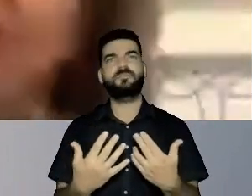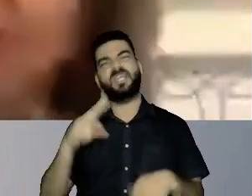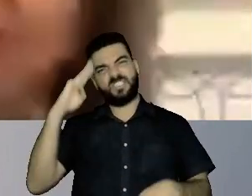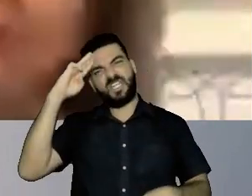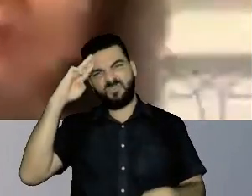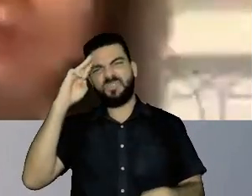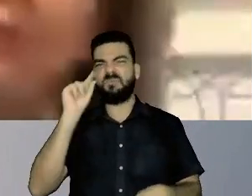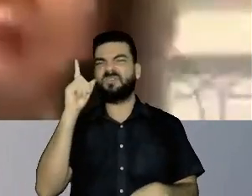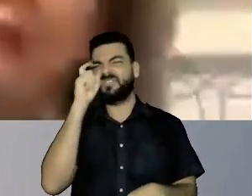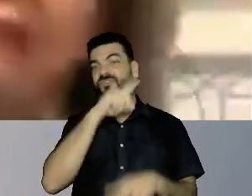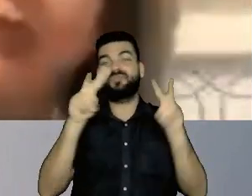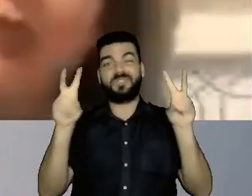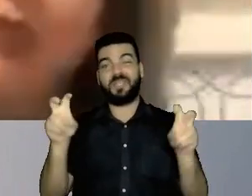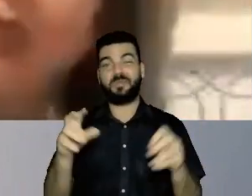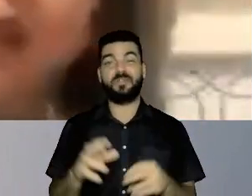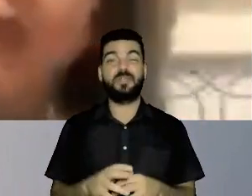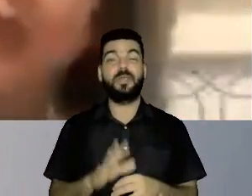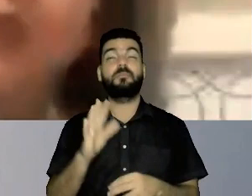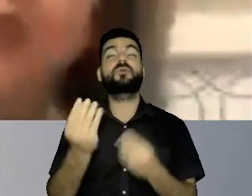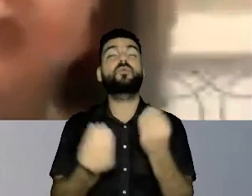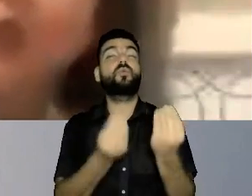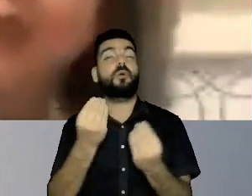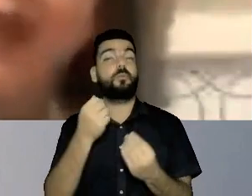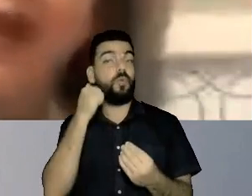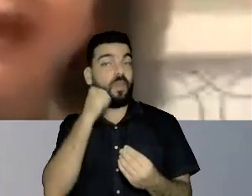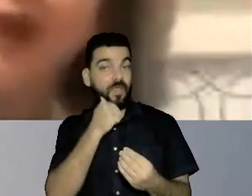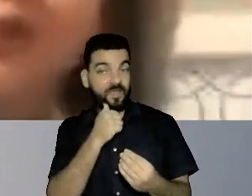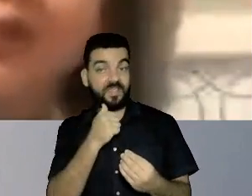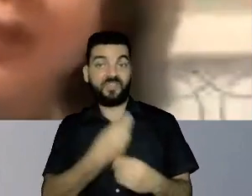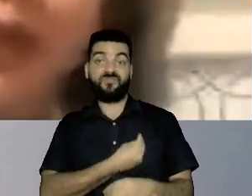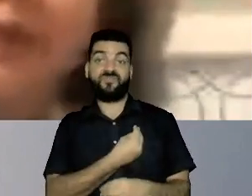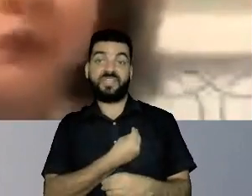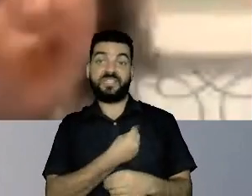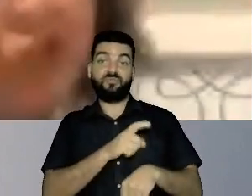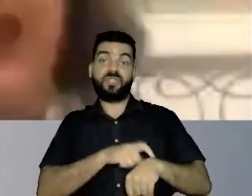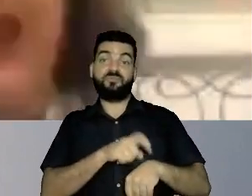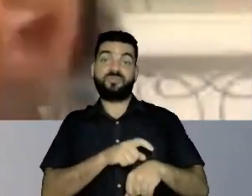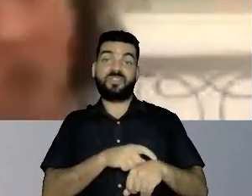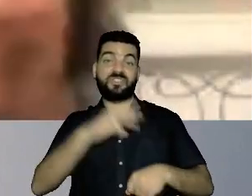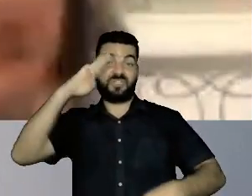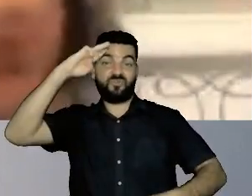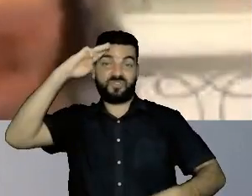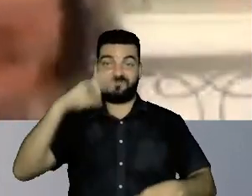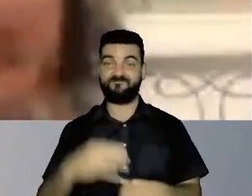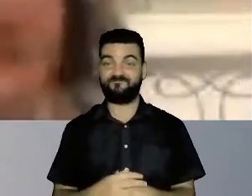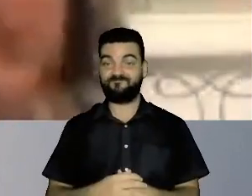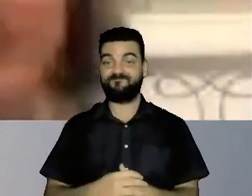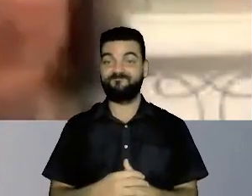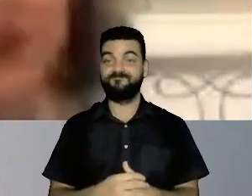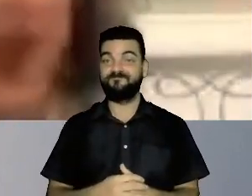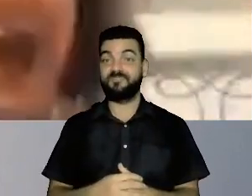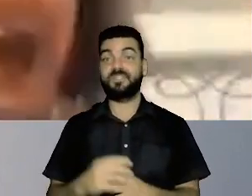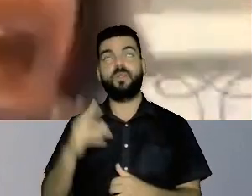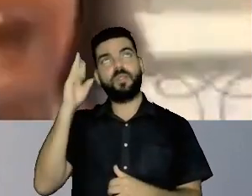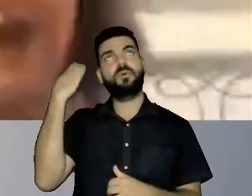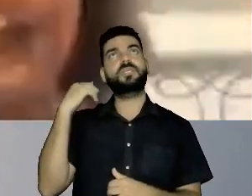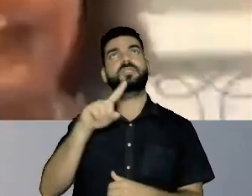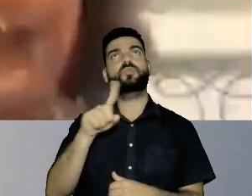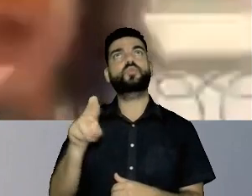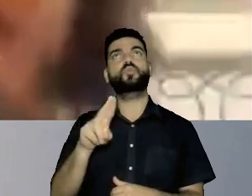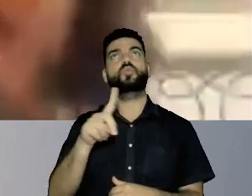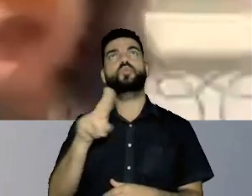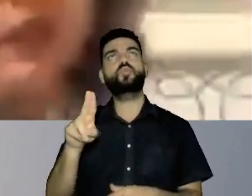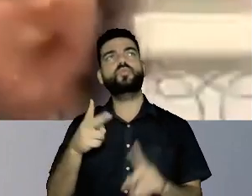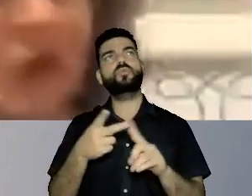Até hoje no Brasil a gente tem muita dificuldade de falar de ditadura, a gente já tem dificuldade, mas de falar